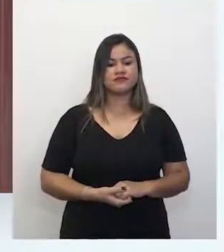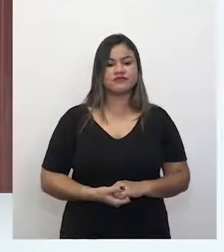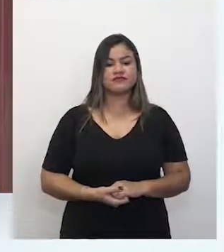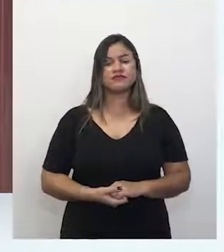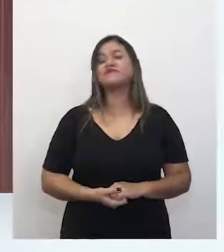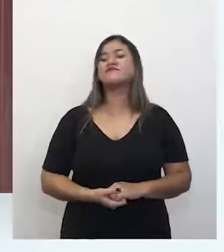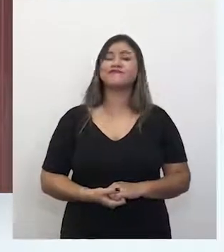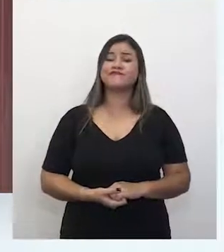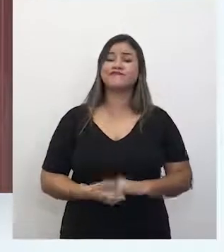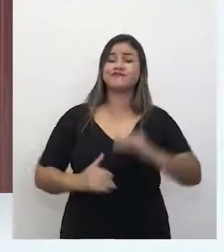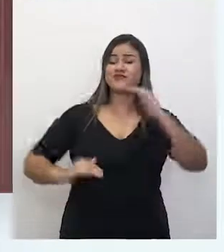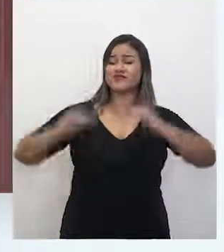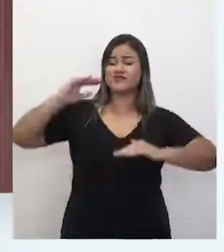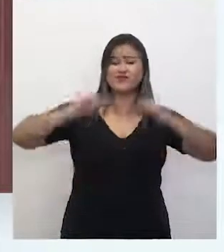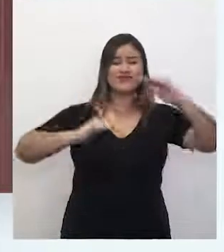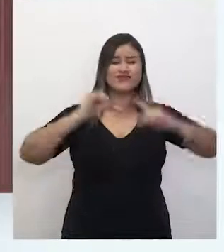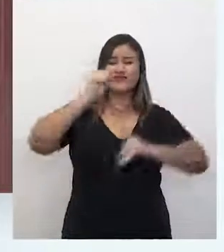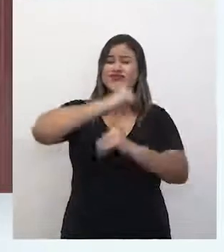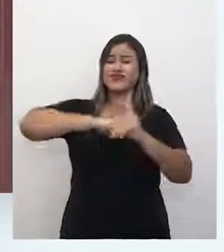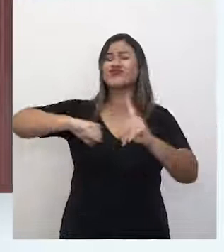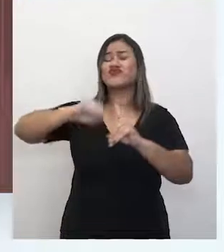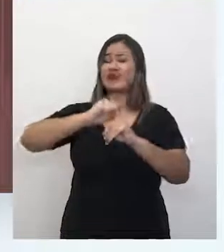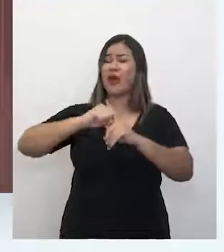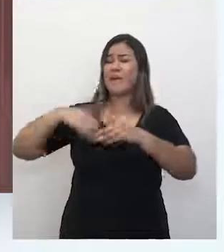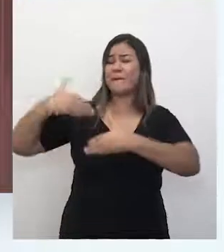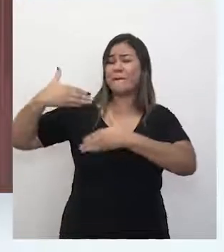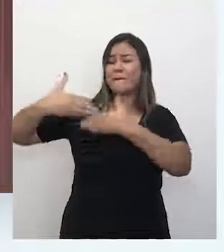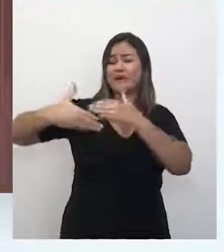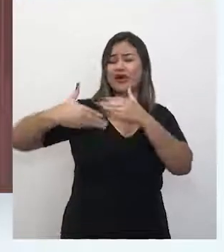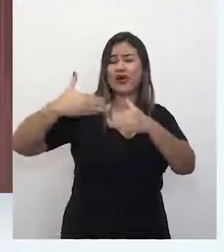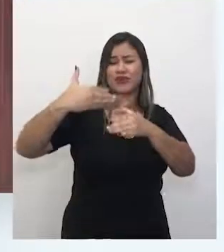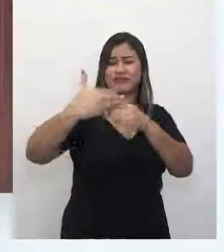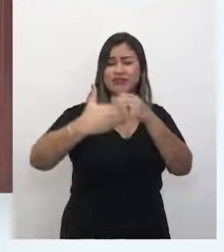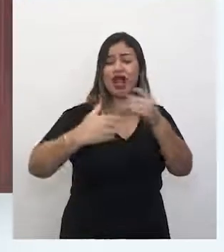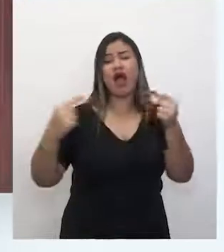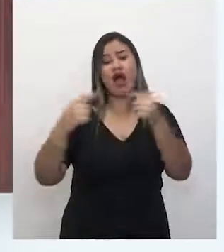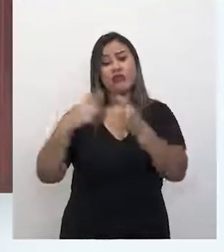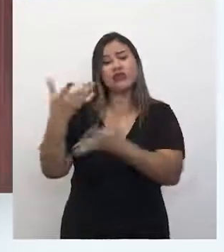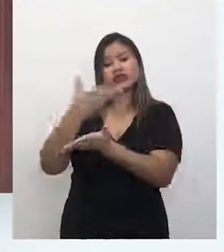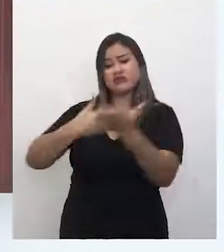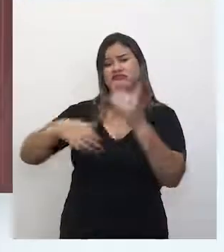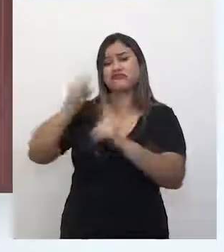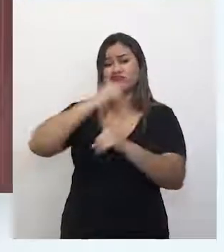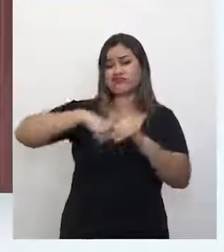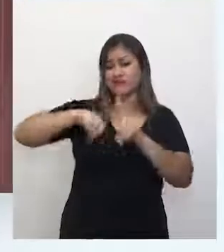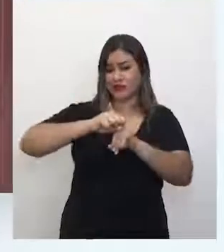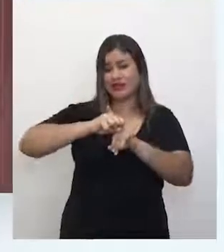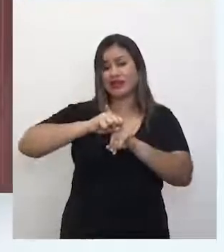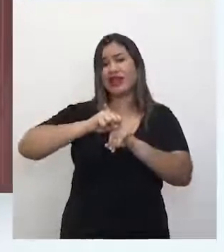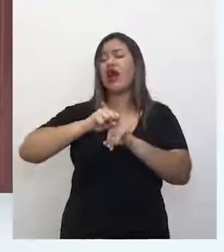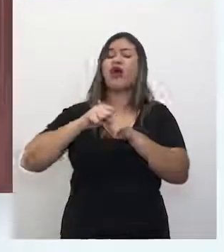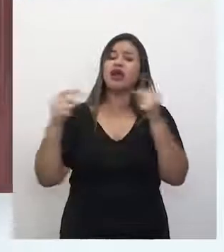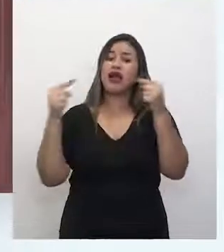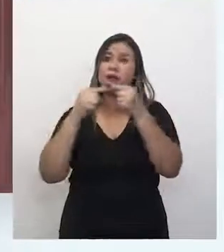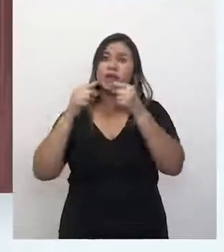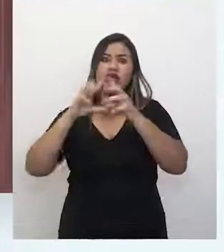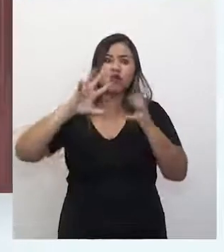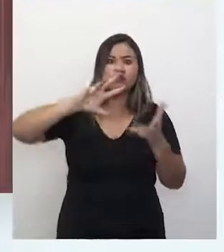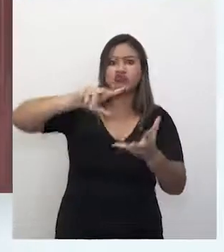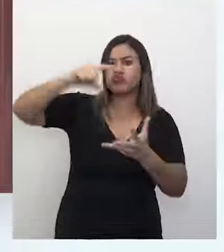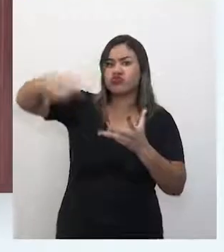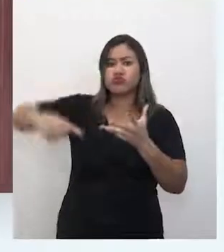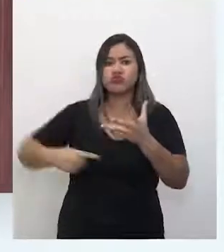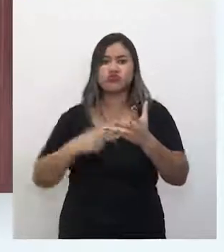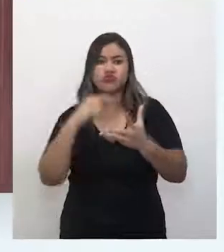A desigualdade social é um processo que está dentro das relações da sociedade, presente em todo o mundo e muitas